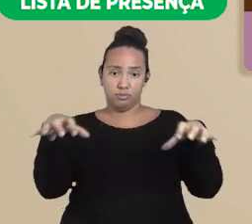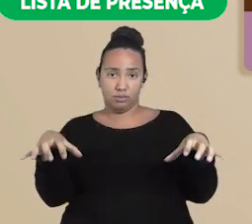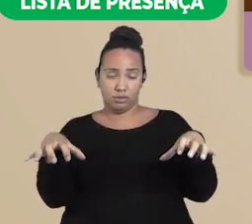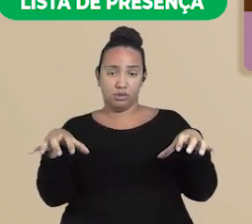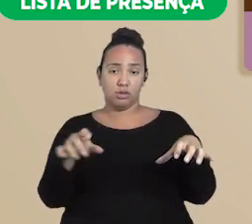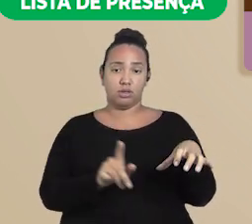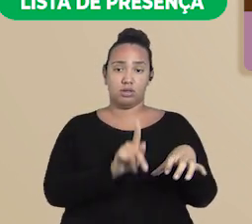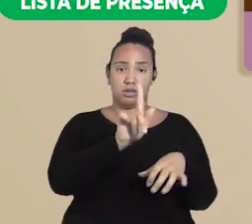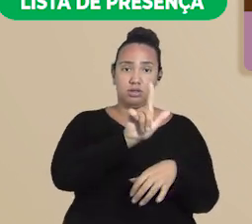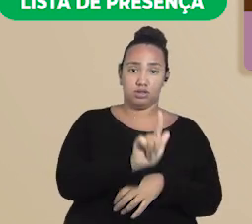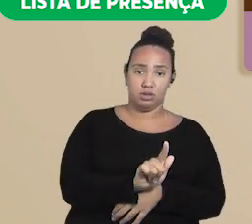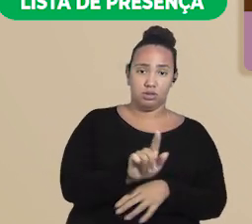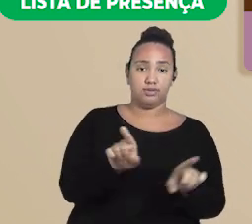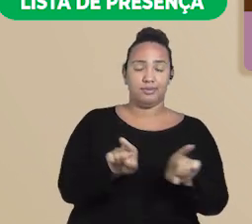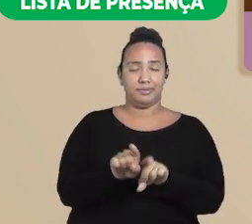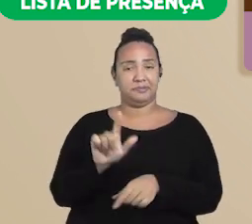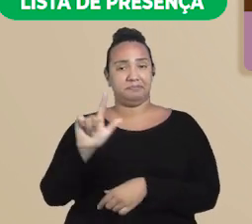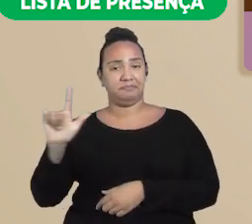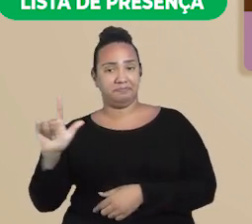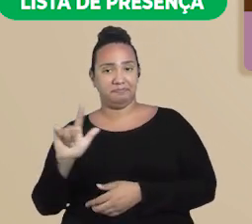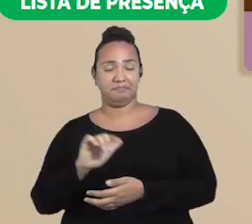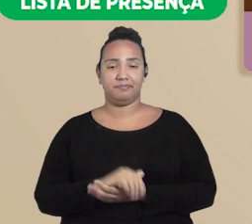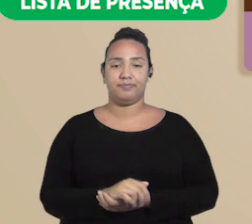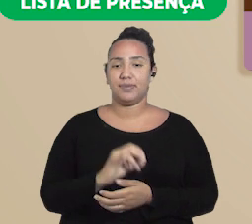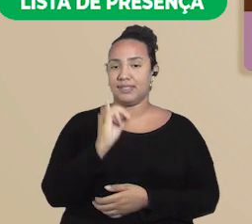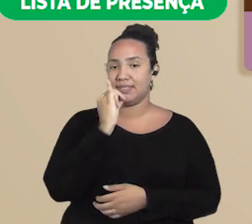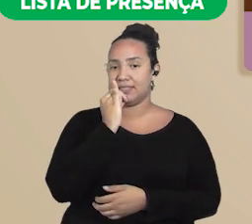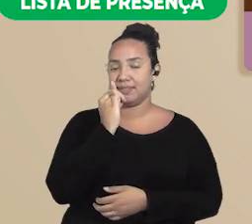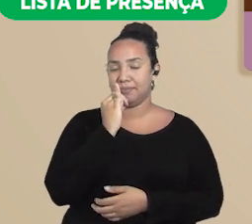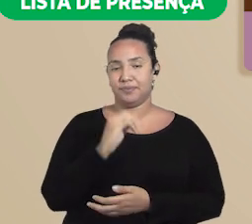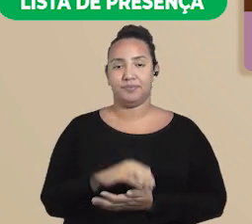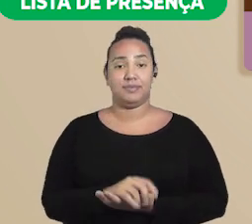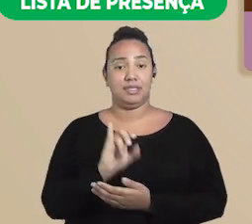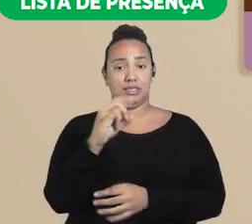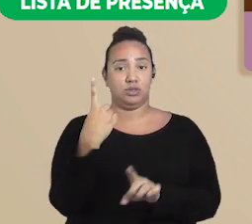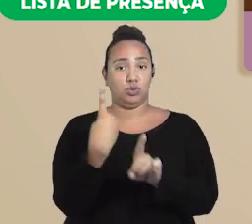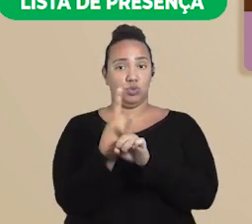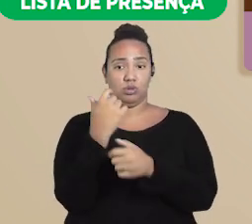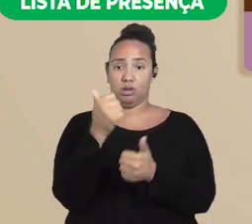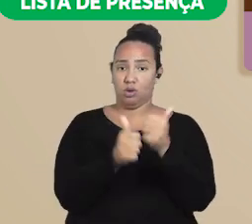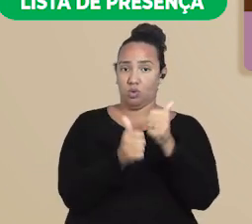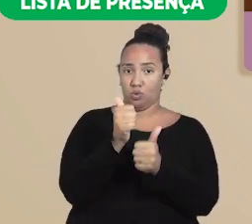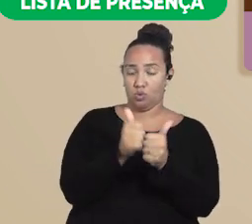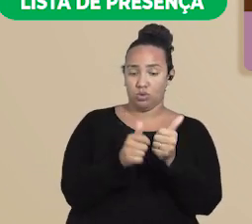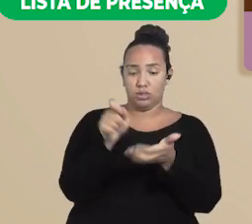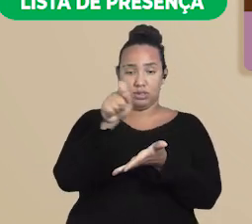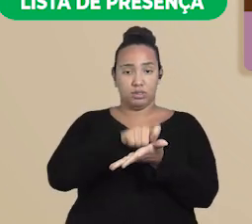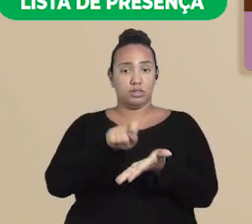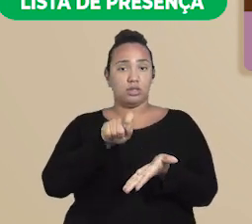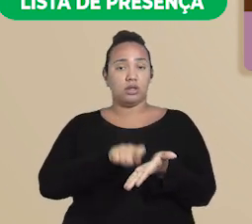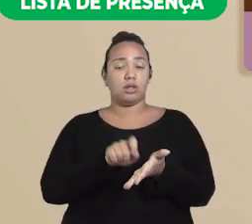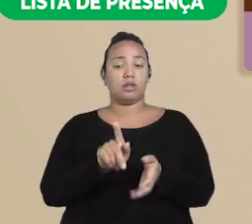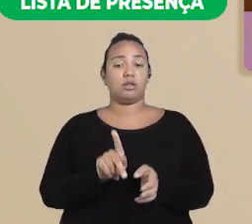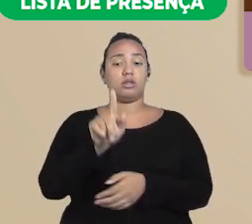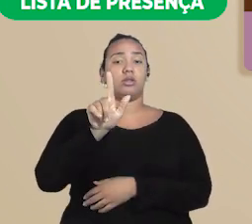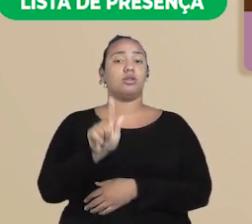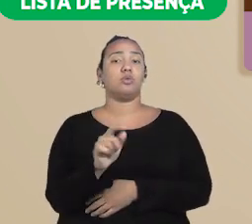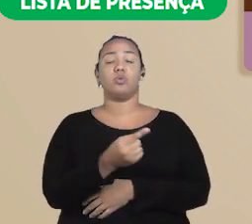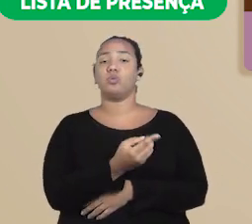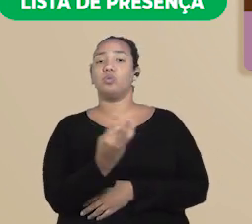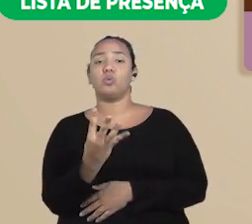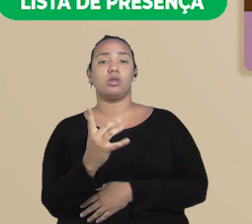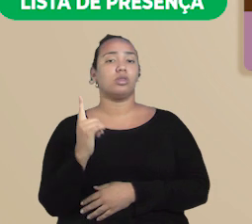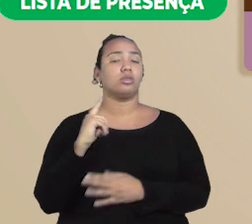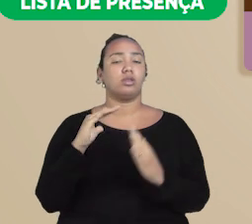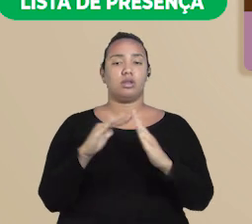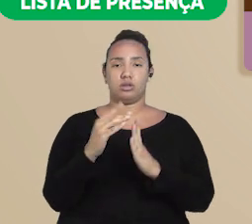por quilo e litro. Por exemplo, ao encontrar o arroz, anote quantos quilos de arroz você tem